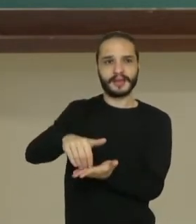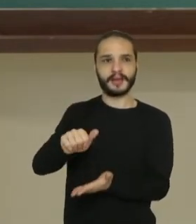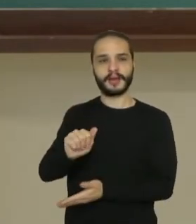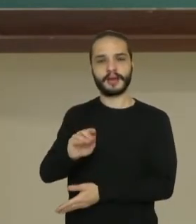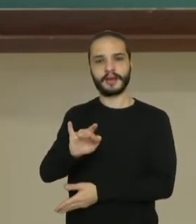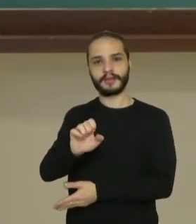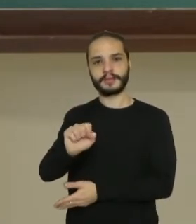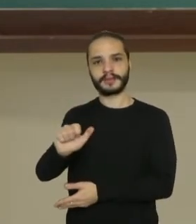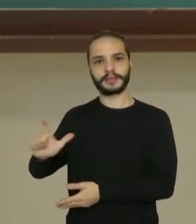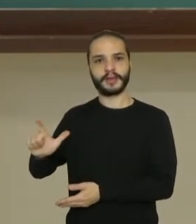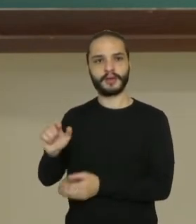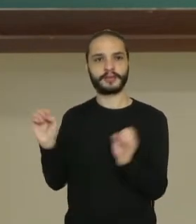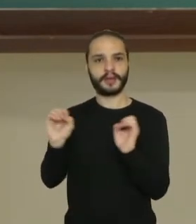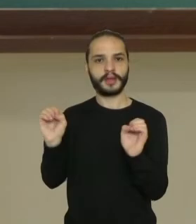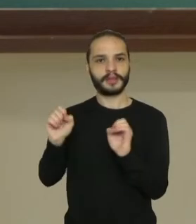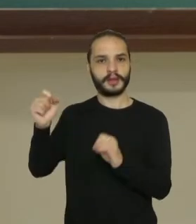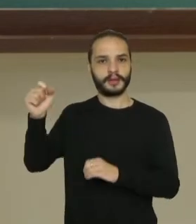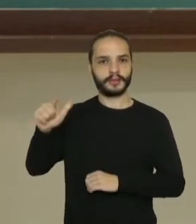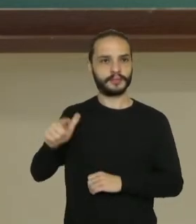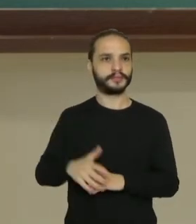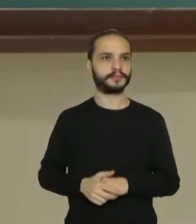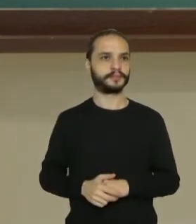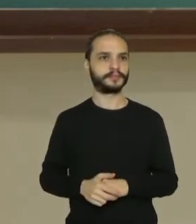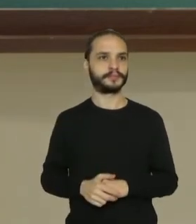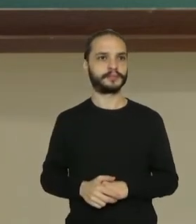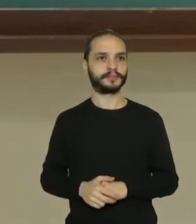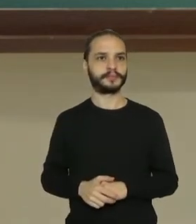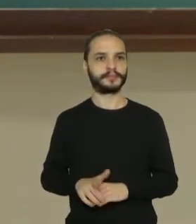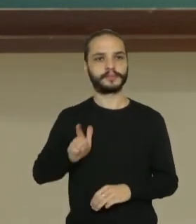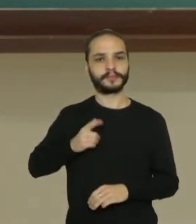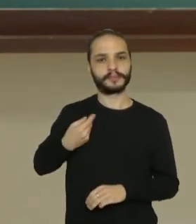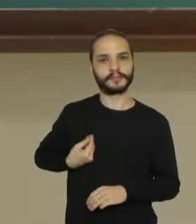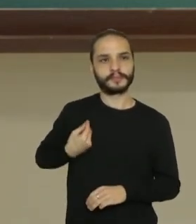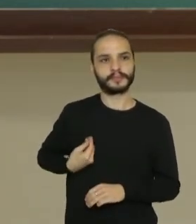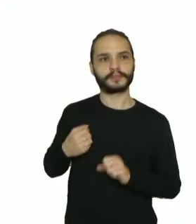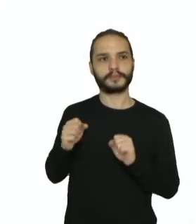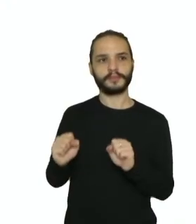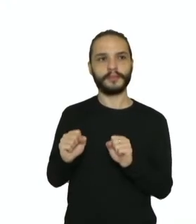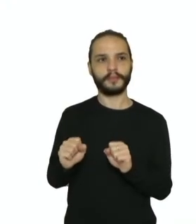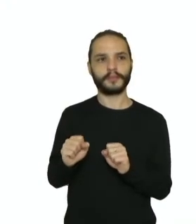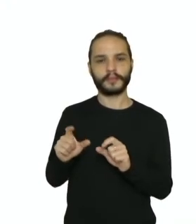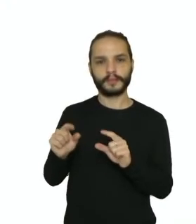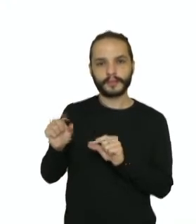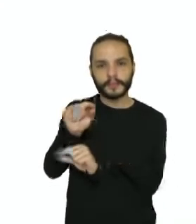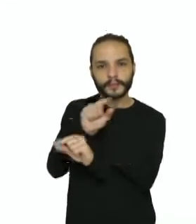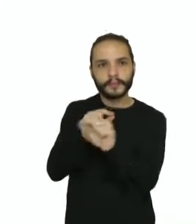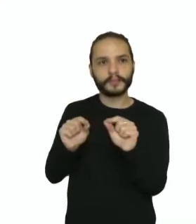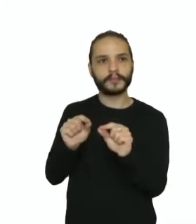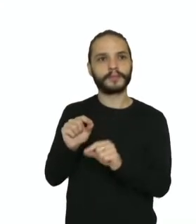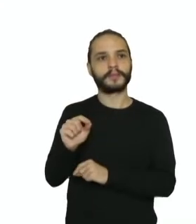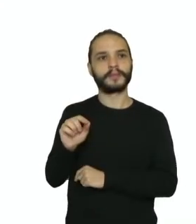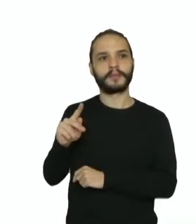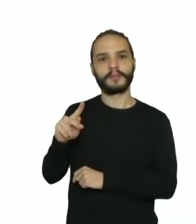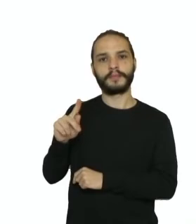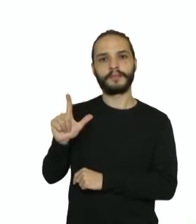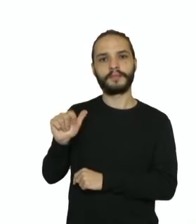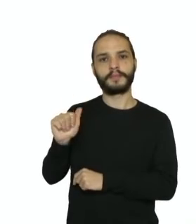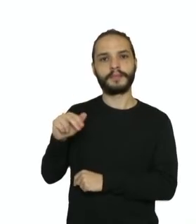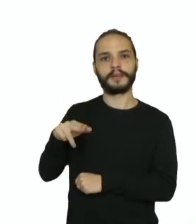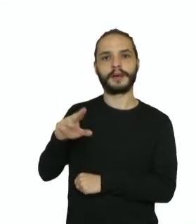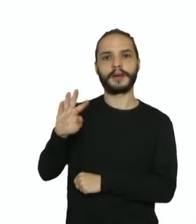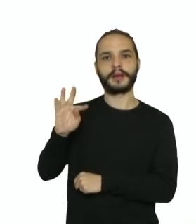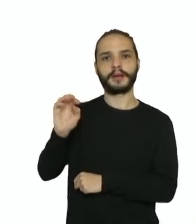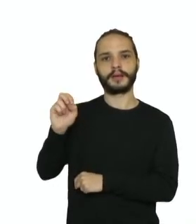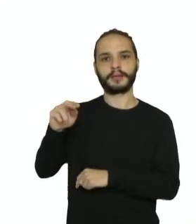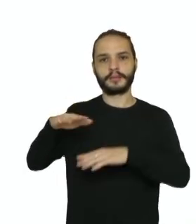tem luz. E os seres que vivem ali podem ser planctônicos, nectônicos ou bentônicos. Plantônicos, eles ficam na